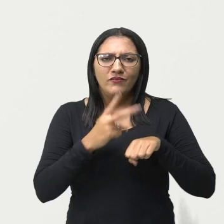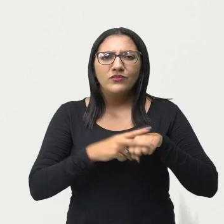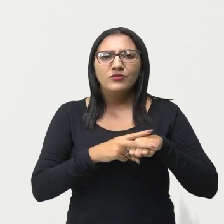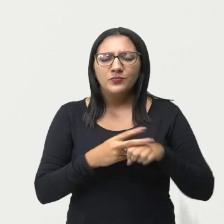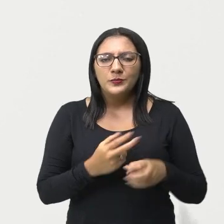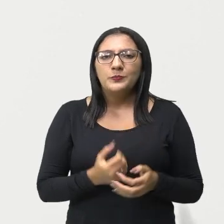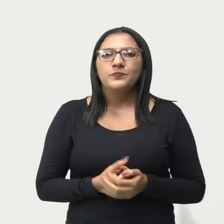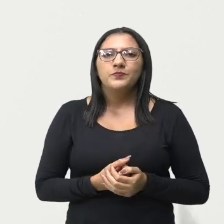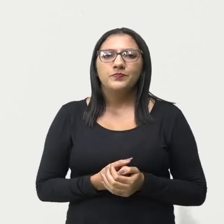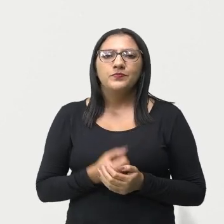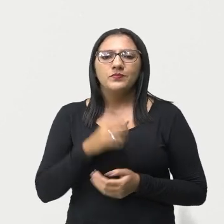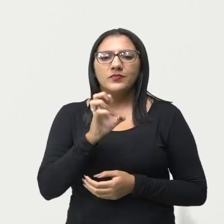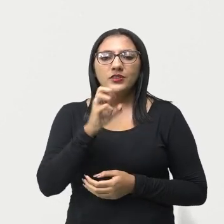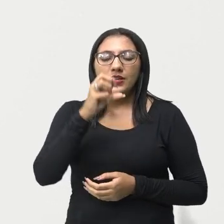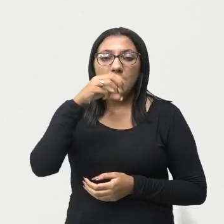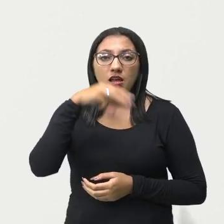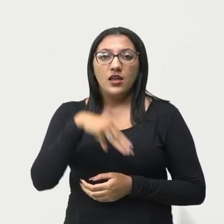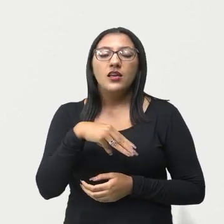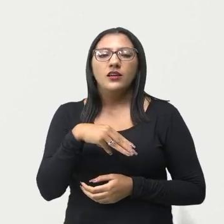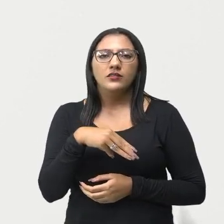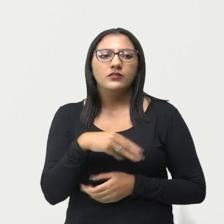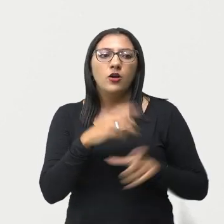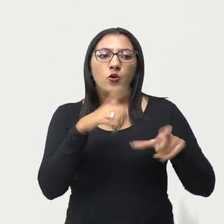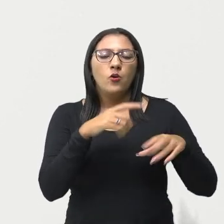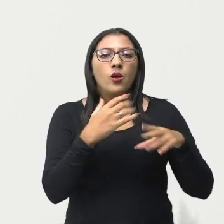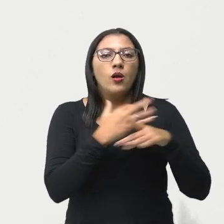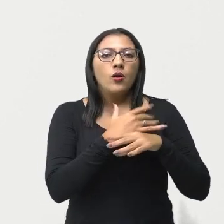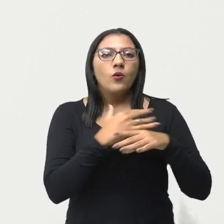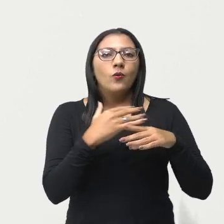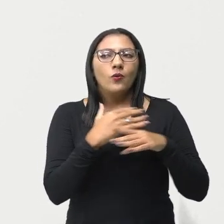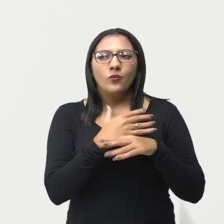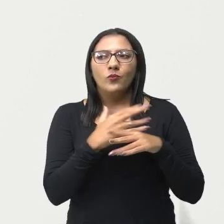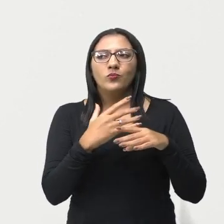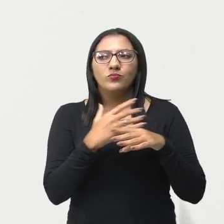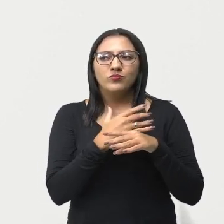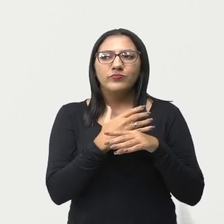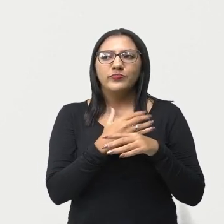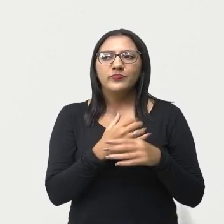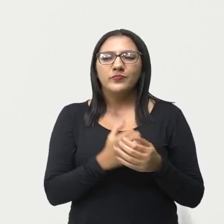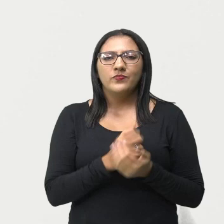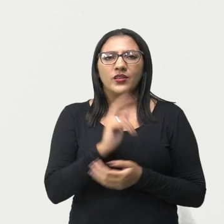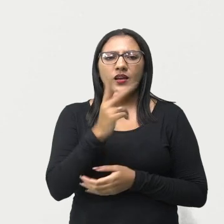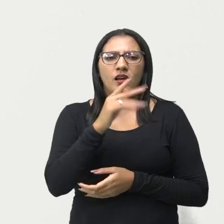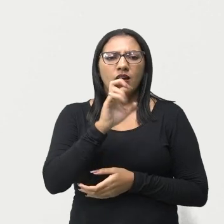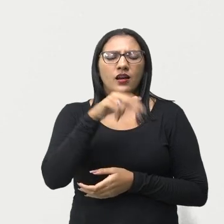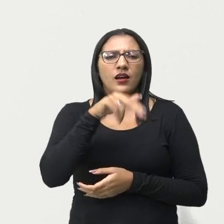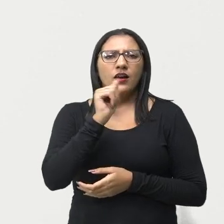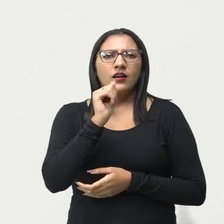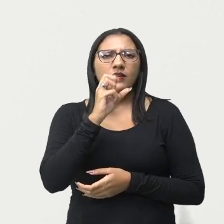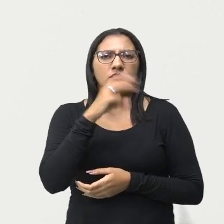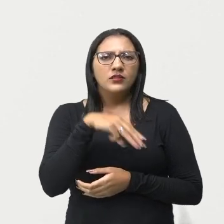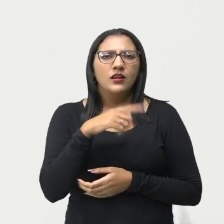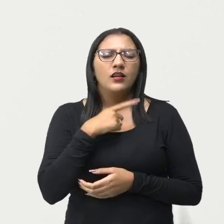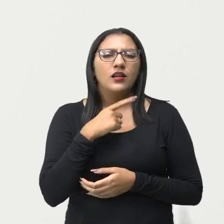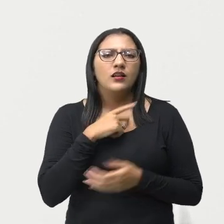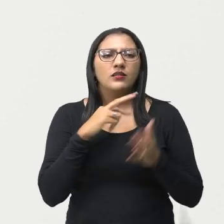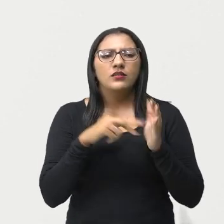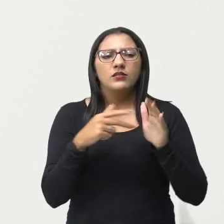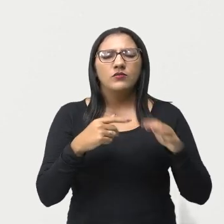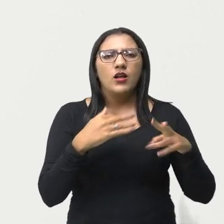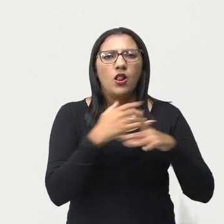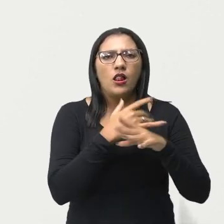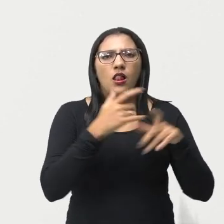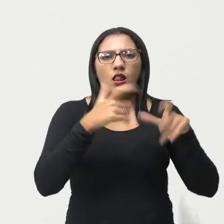só, em Henan, uma locução adverbial, certo? Então, sempre que você pensar na ideia de